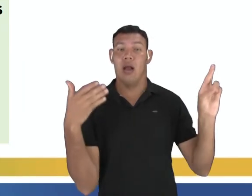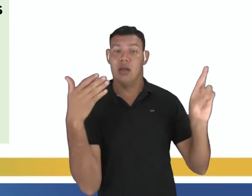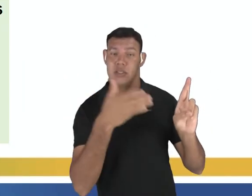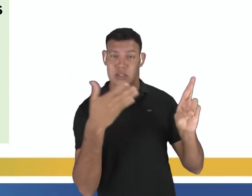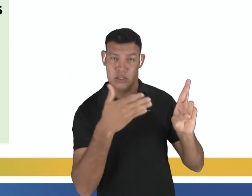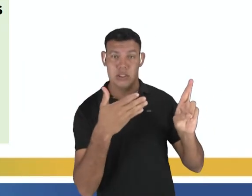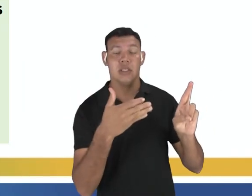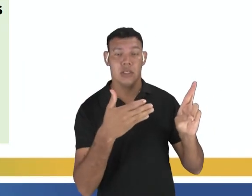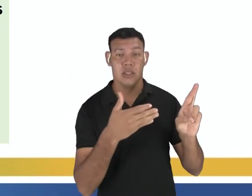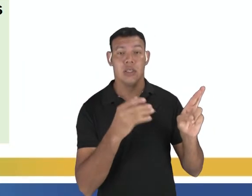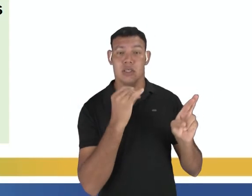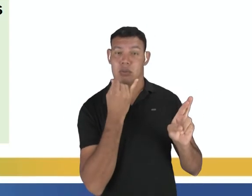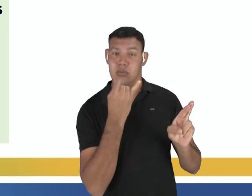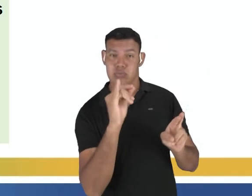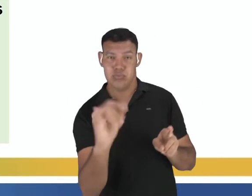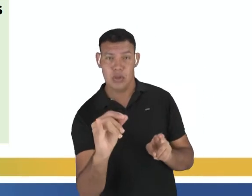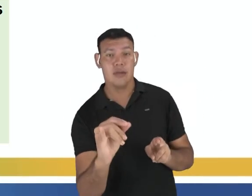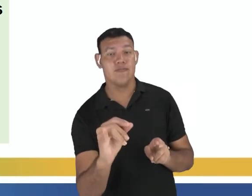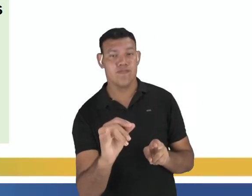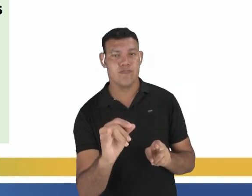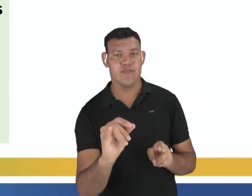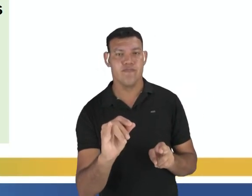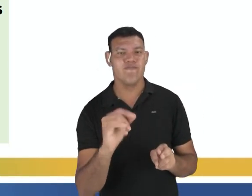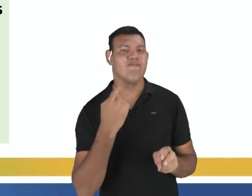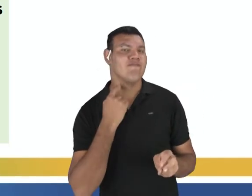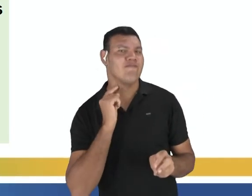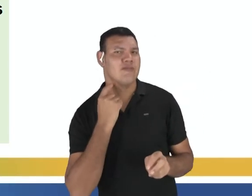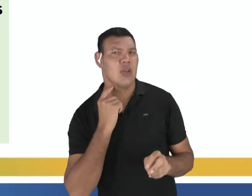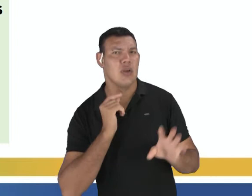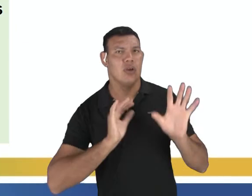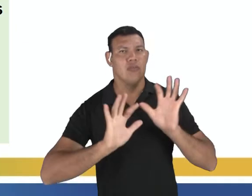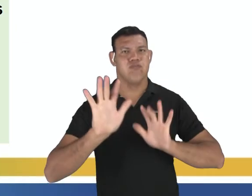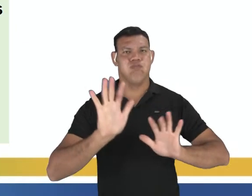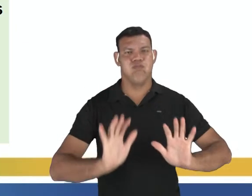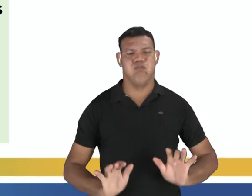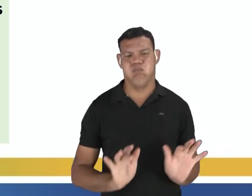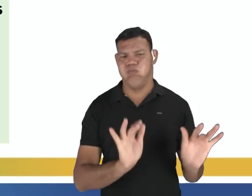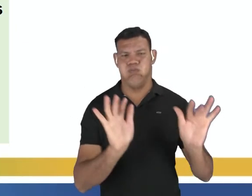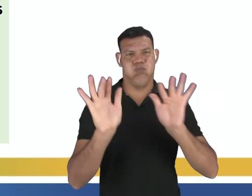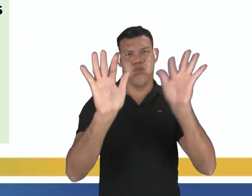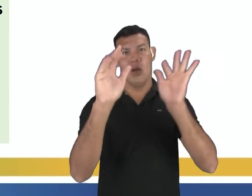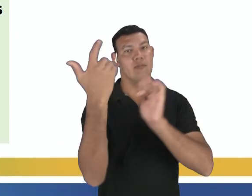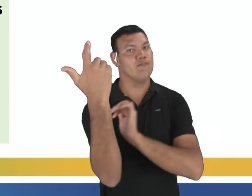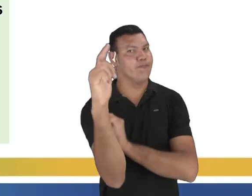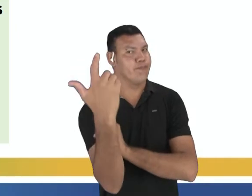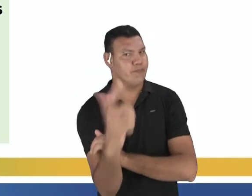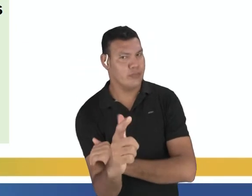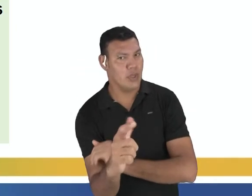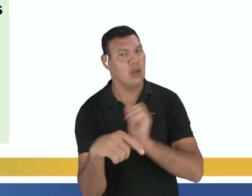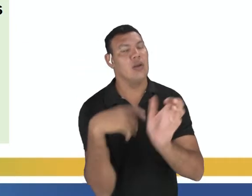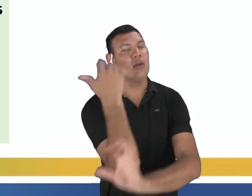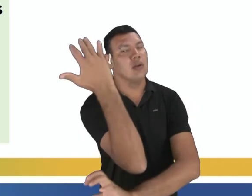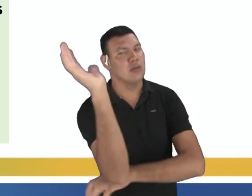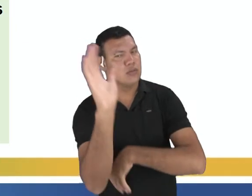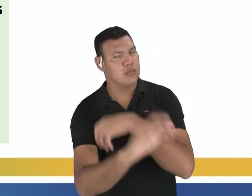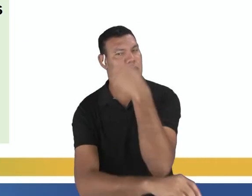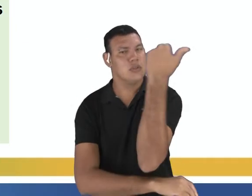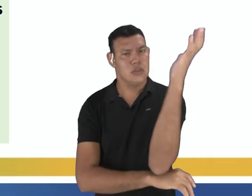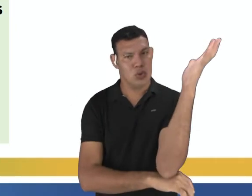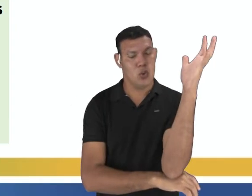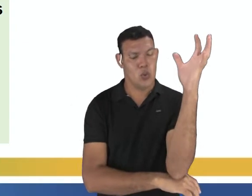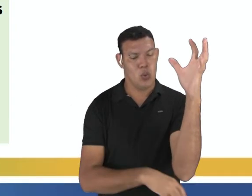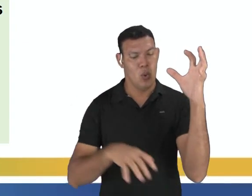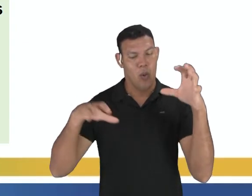Energia limpa refere-se àquela fonte de energia que não lança poluentes na atmosfera e que apresenta um impacto sobre a